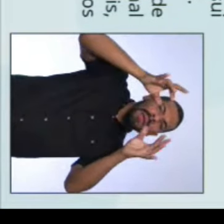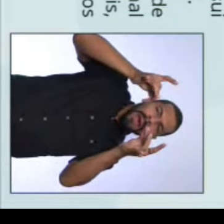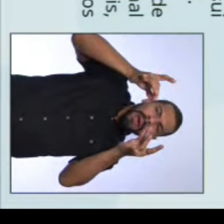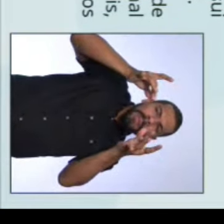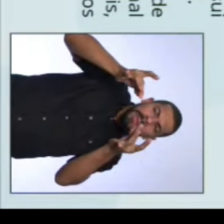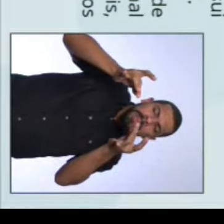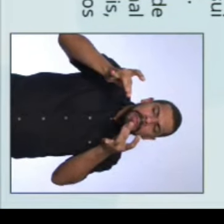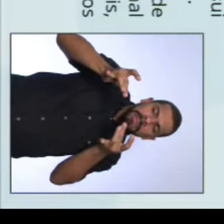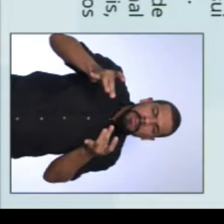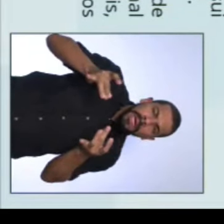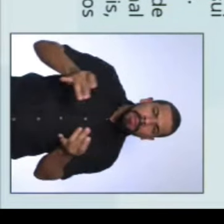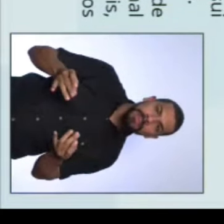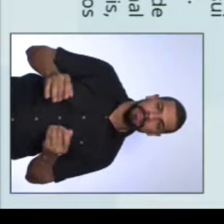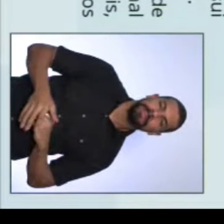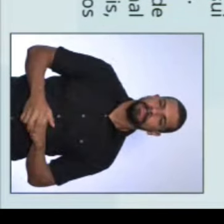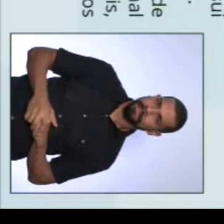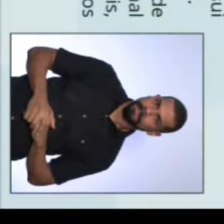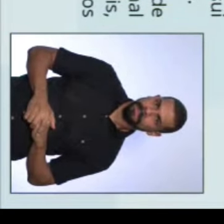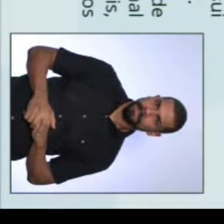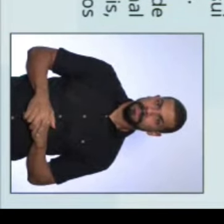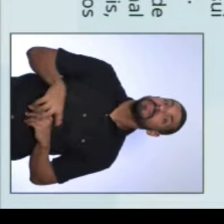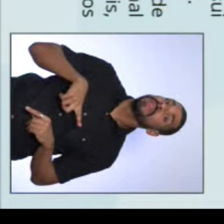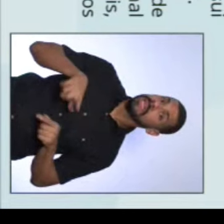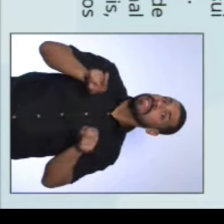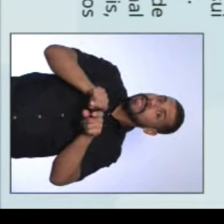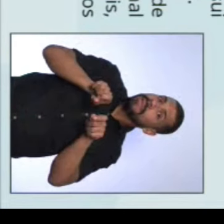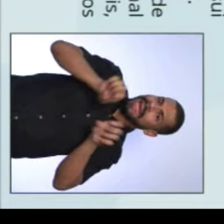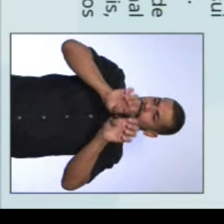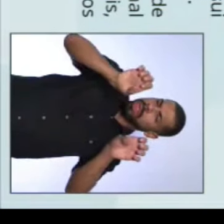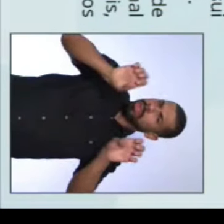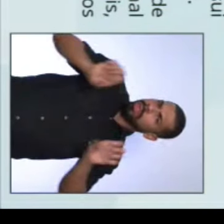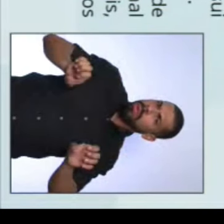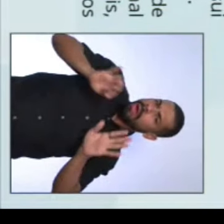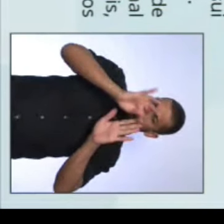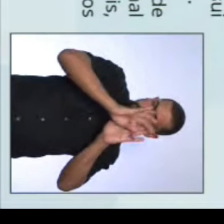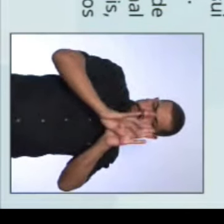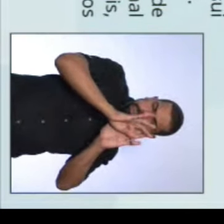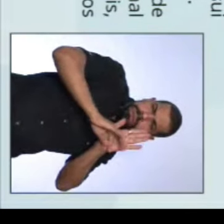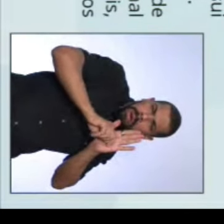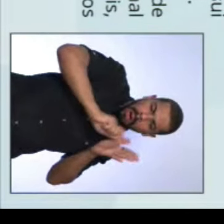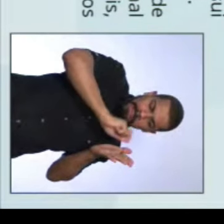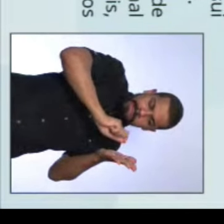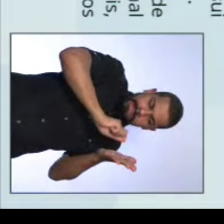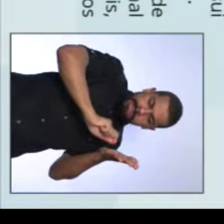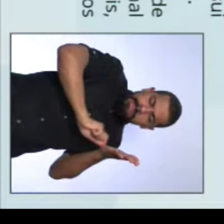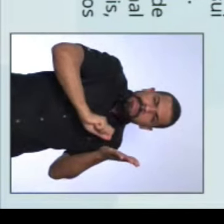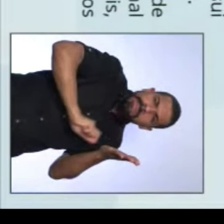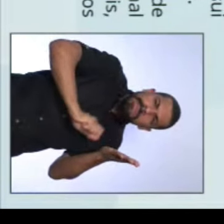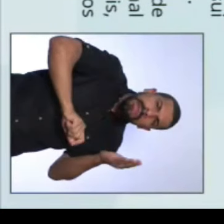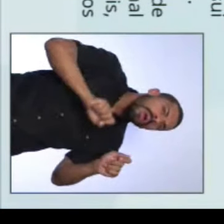fatos atuais. Tá? Composta por uma estrutura definida que pode apresentar variações conforme o suporte.